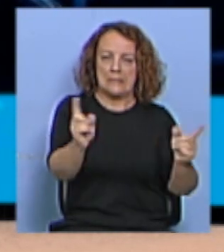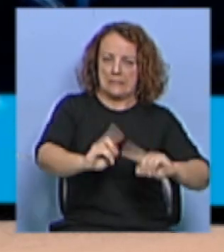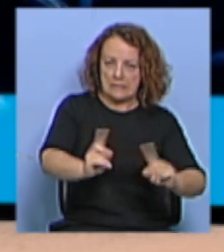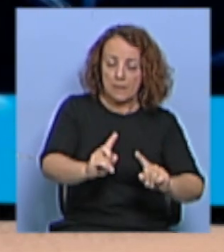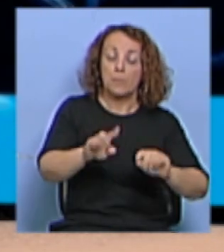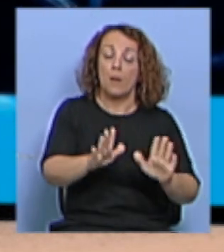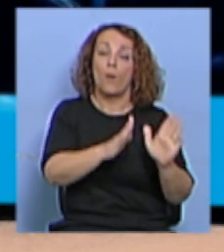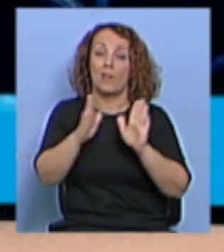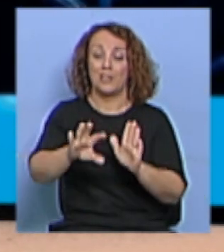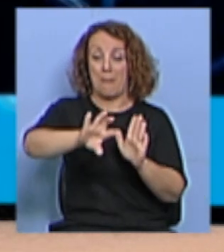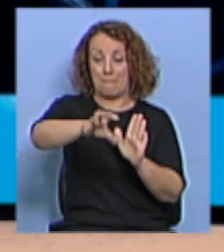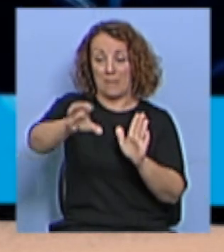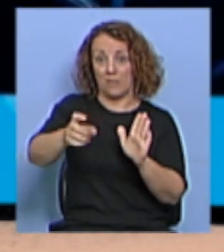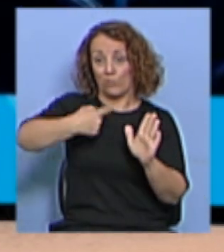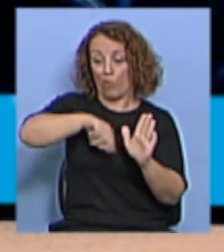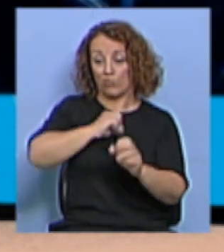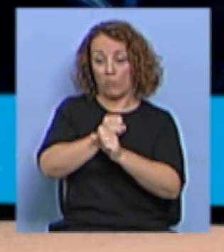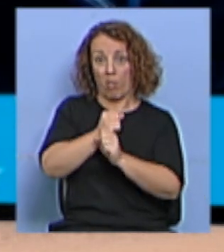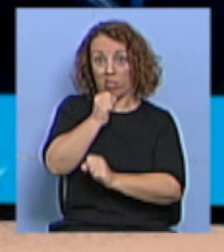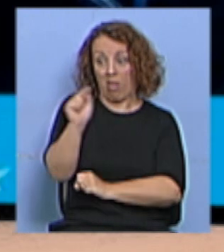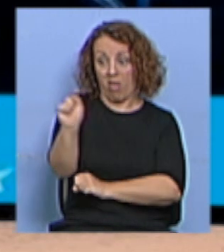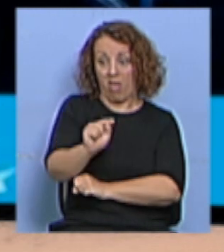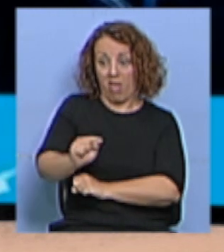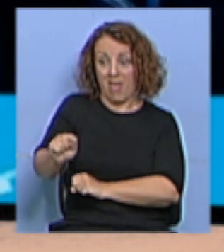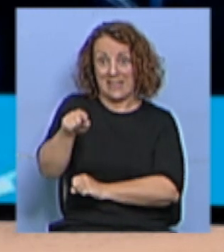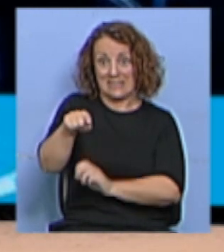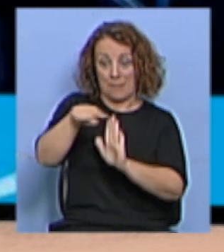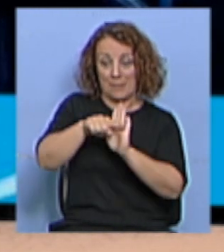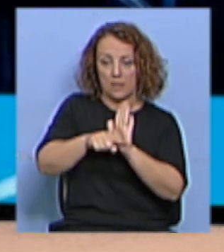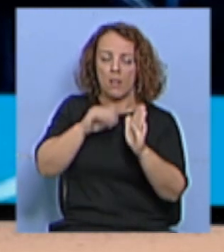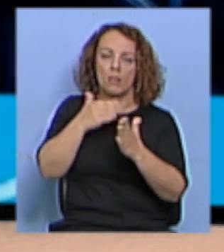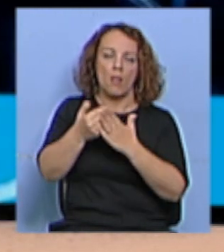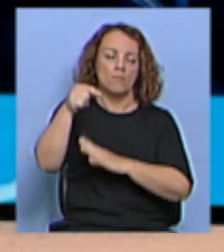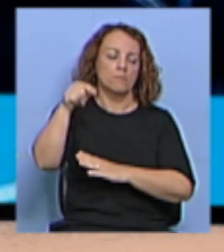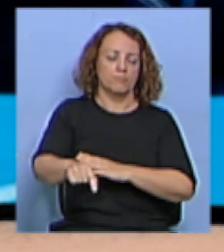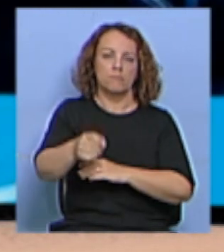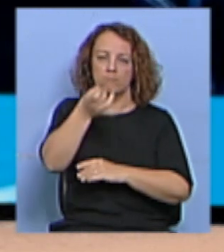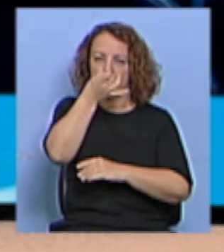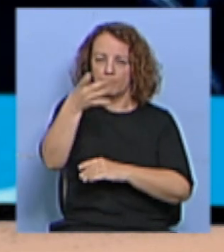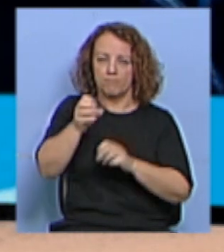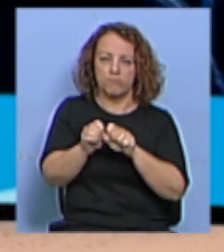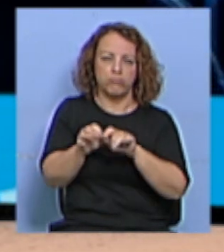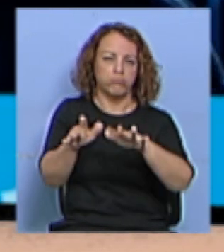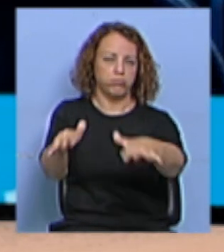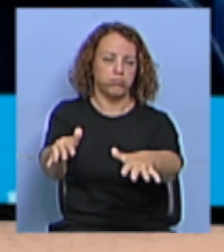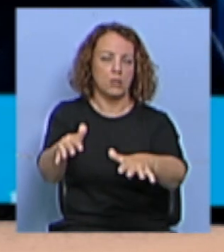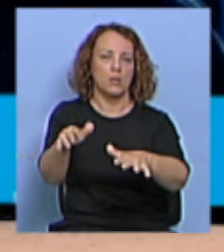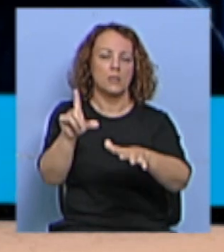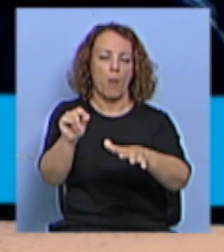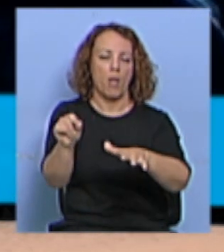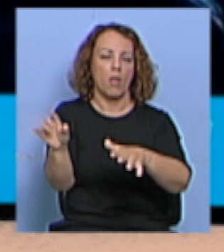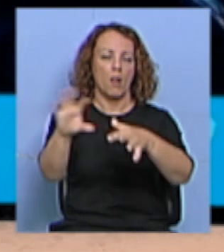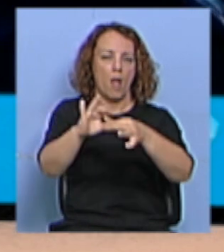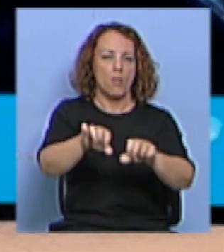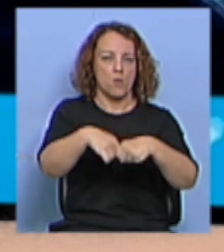os países onde trabalhamos, estas medidas têm um impacto muito rápido nos mais vulneráveis e no aspecto social, porque